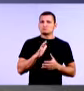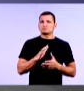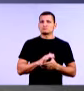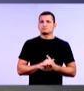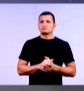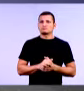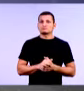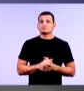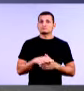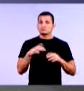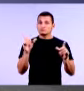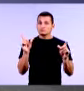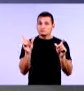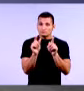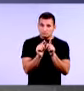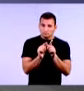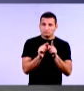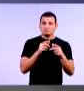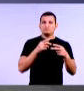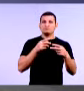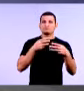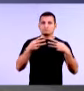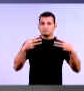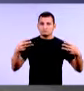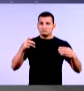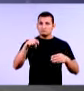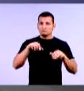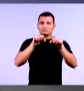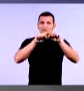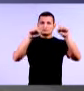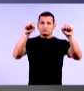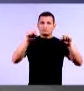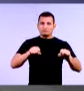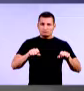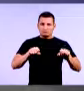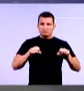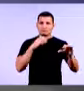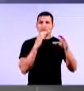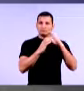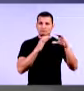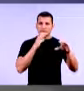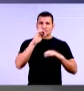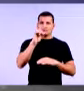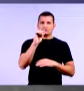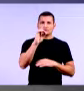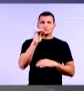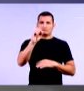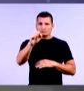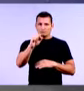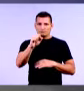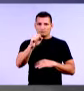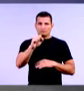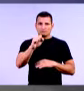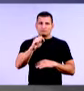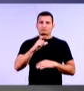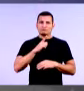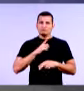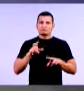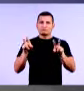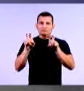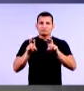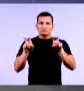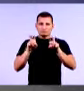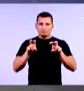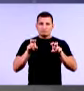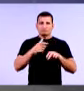Em resumo, uma rede de computadores é um sistema de comunicação de dados, formado através da interligação de computadores